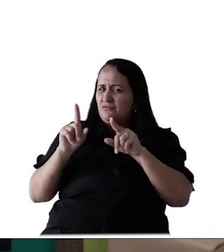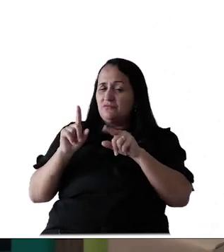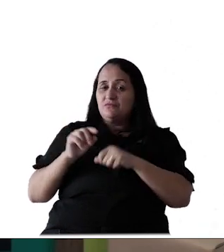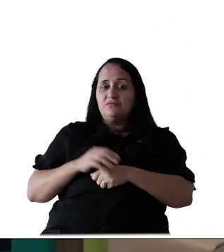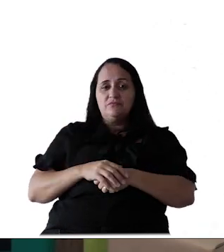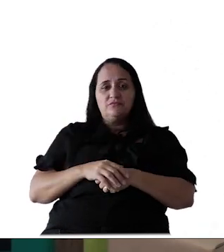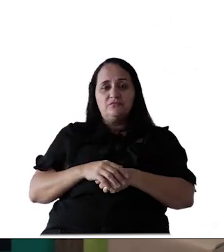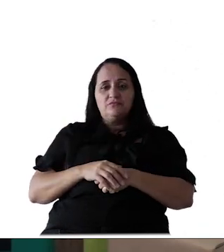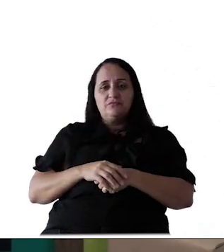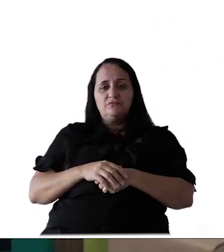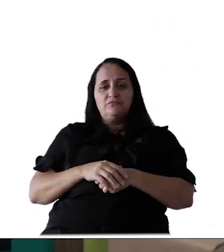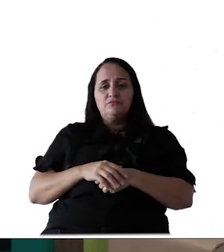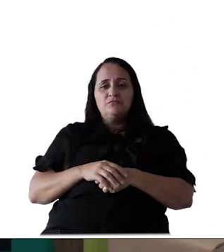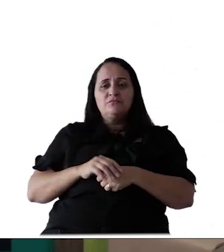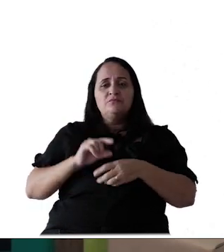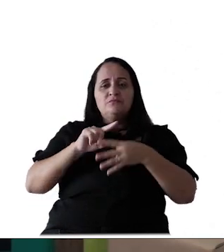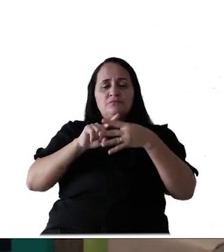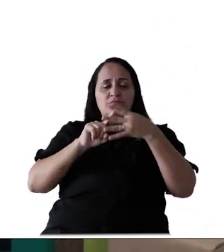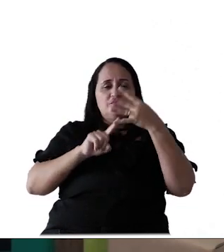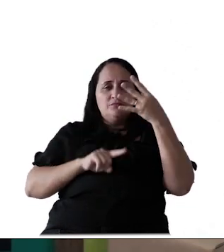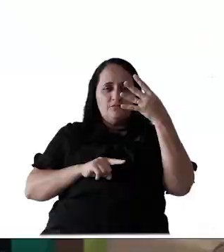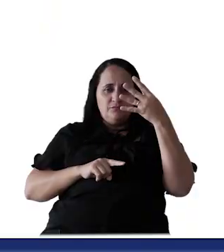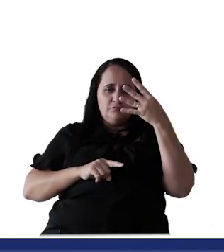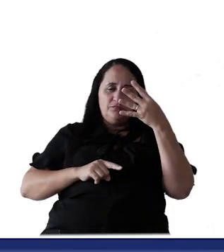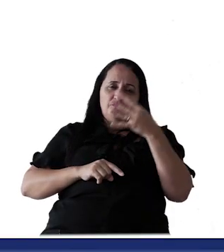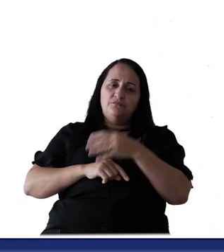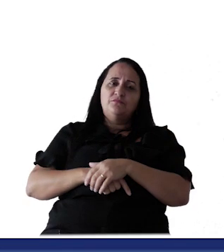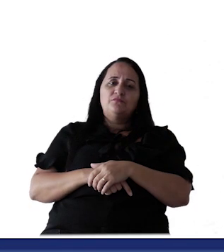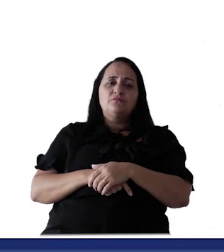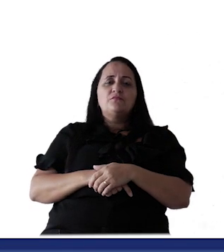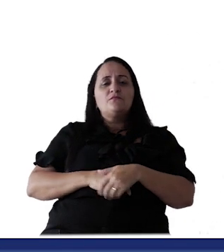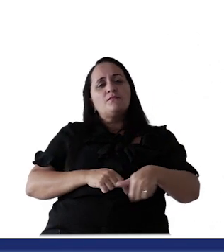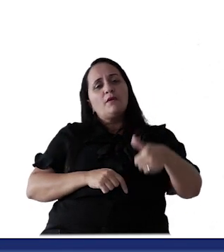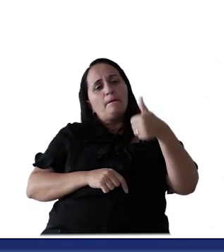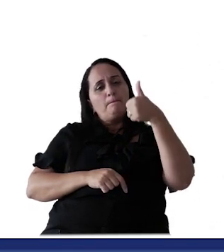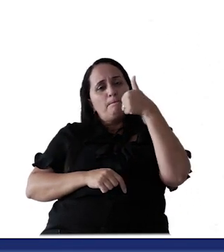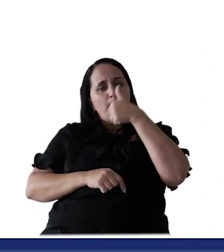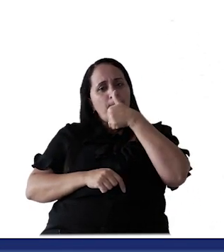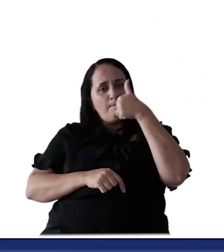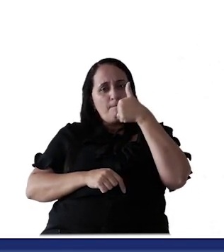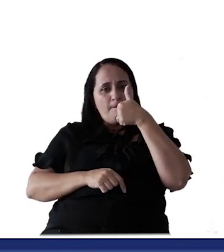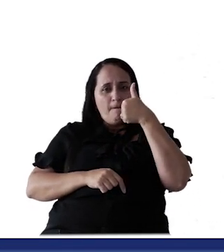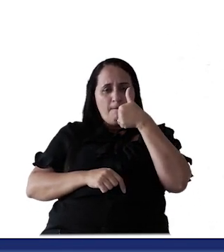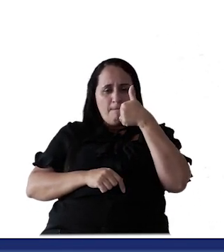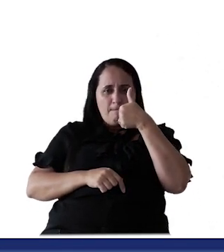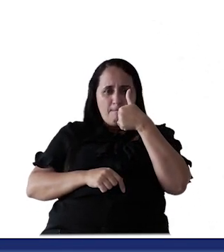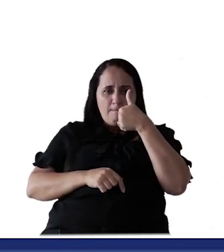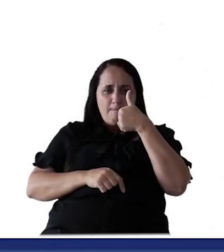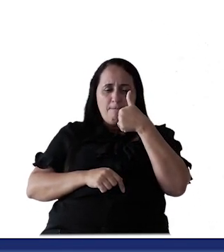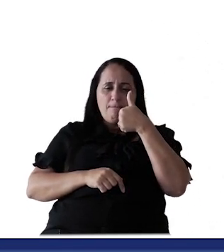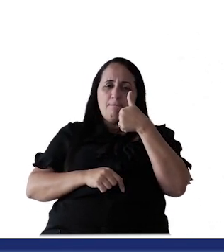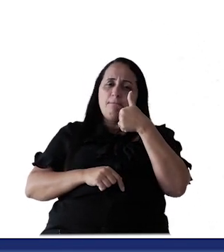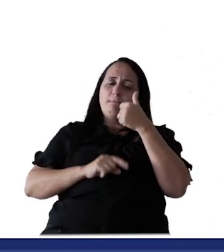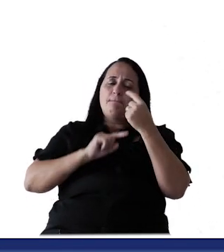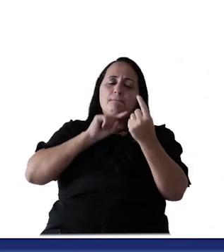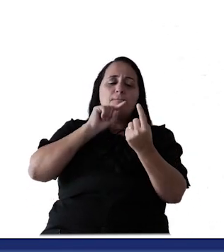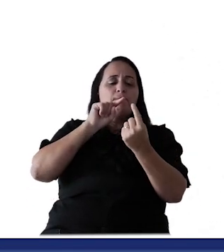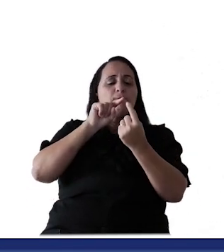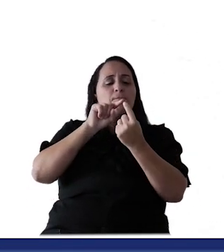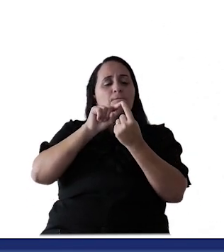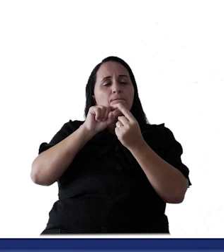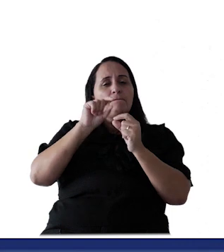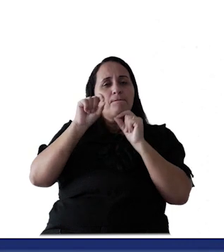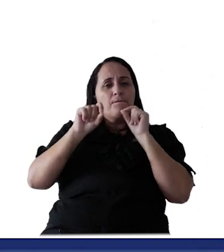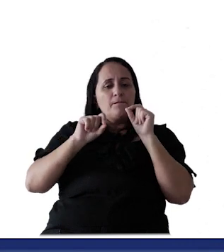4 alternativas. Vamos voltar lá? Na primeira tirinha, no primeiro quadrinho dessa nossa tirinha, nós identificamos